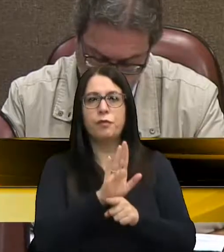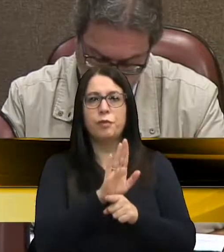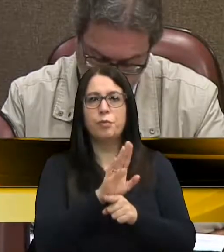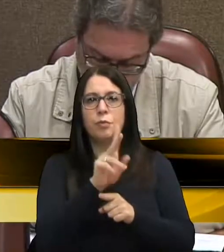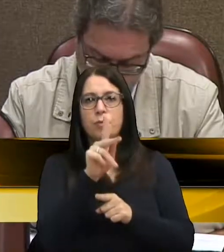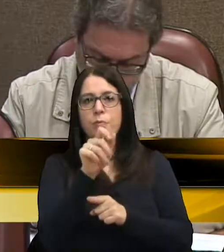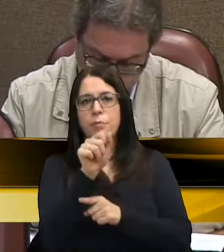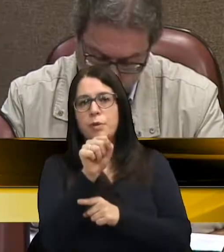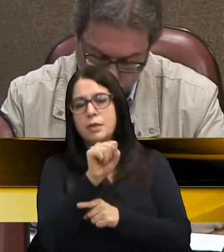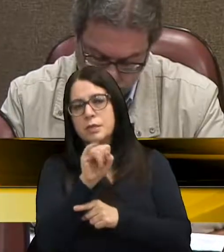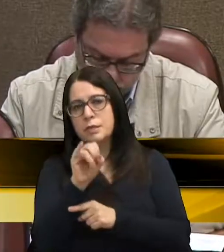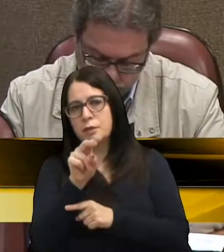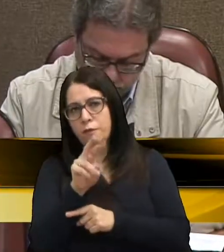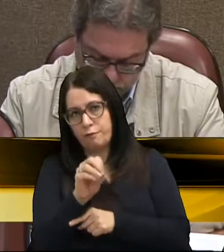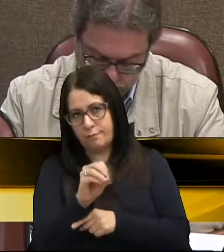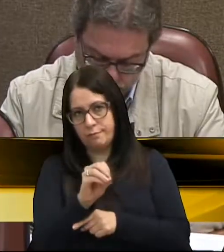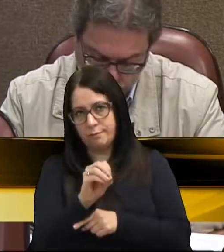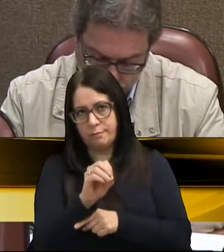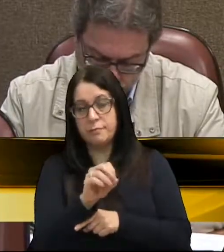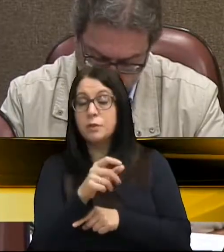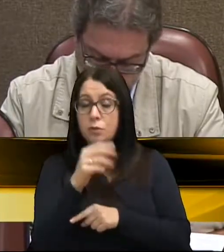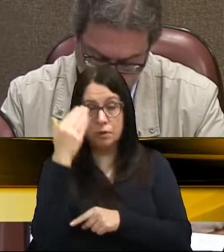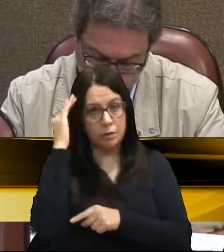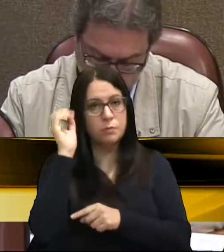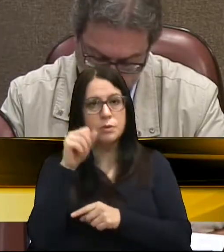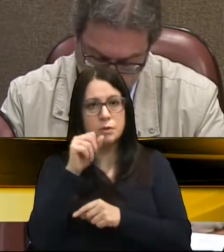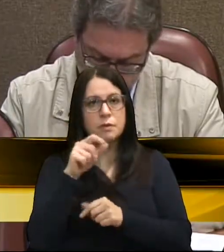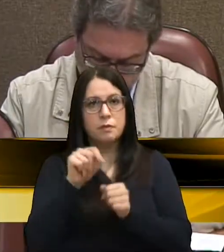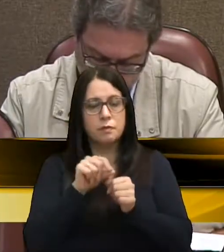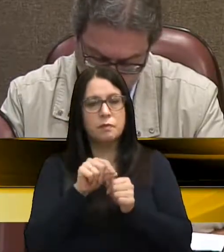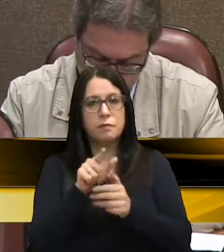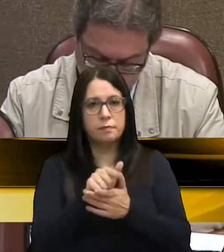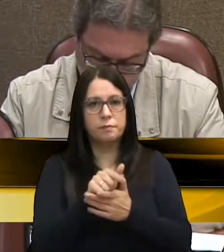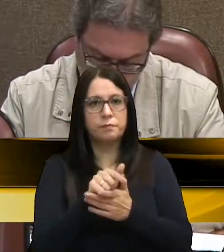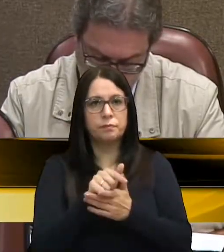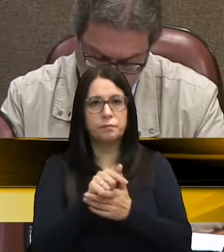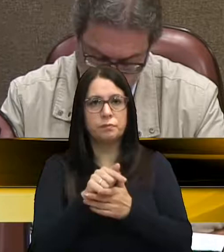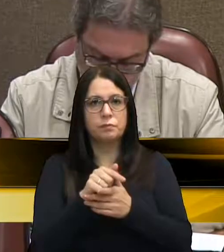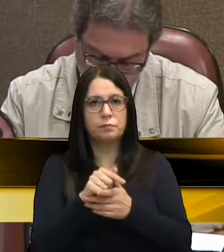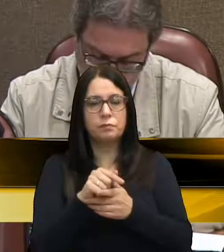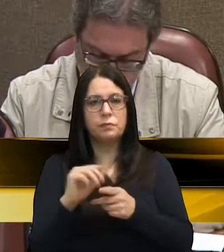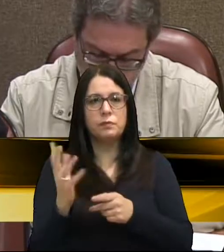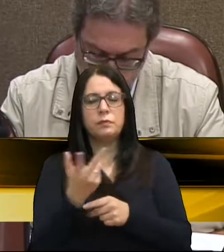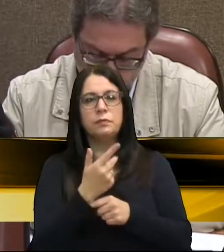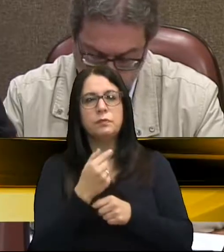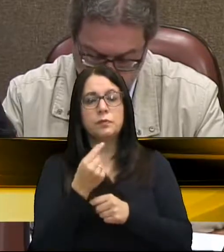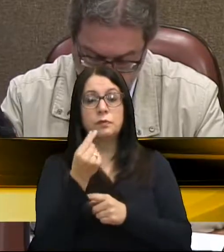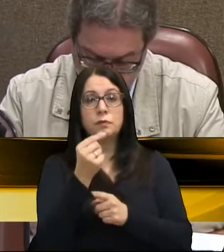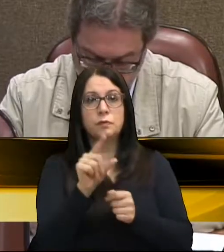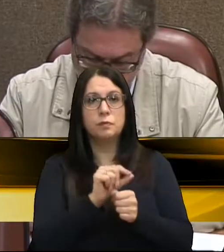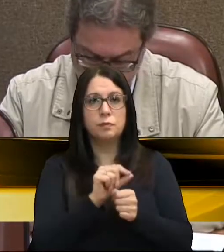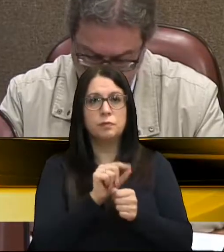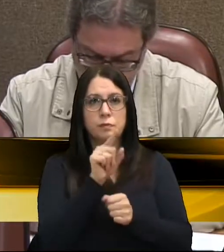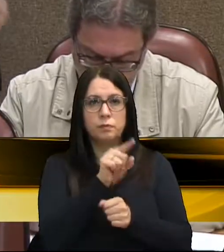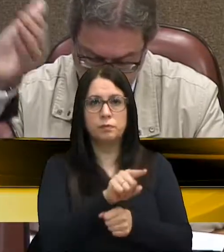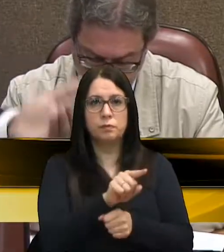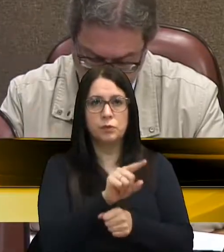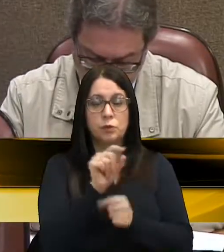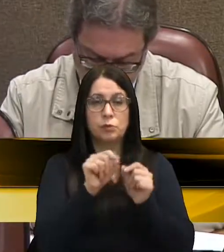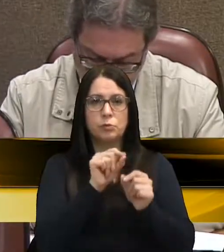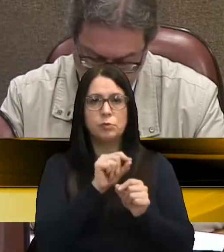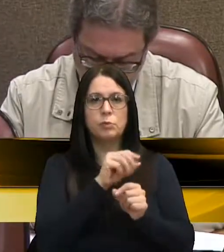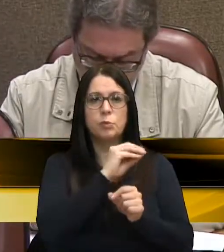passivo. Então, nós entendemos, sim, né, que nós precisamos aportar esses valores aí, esse percentual incidente sobre a